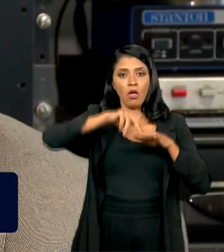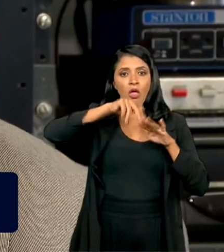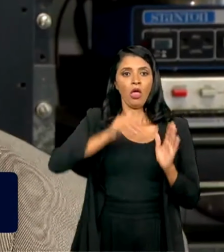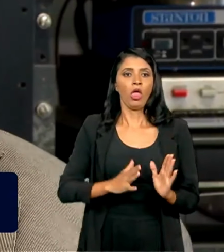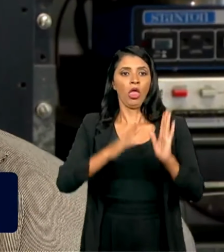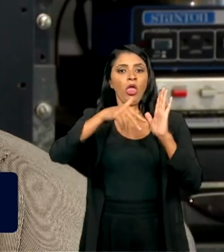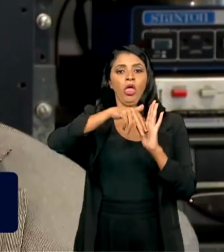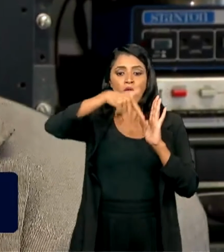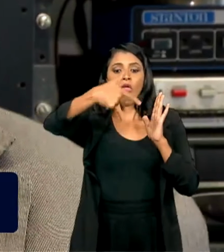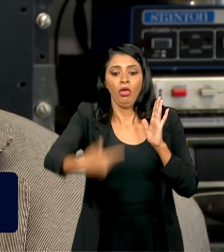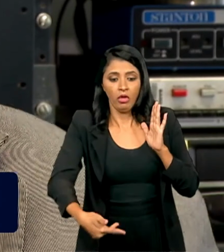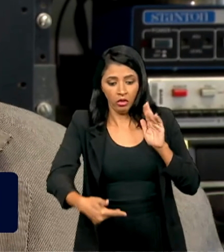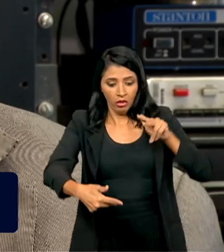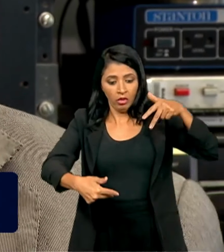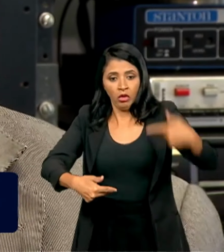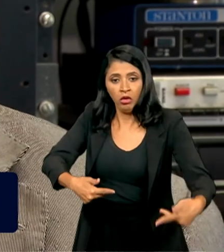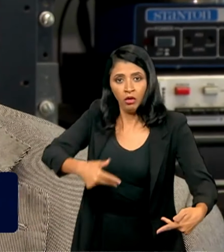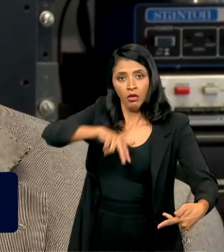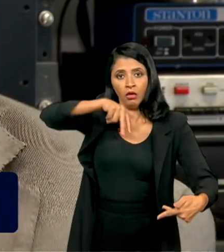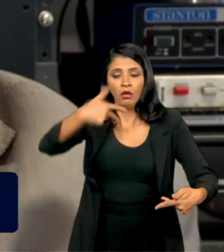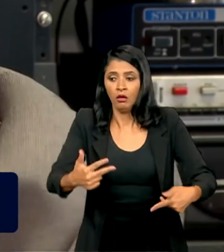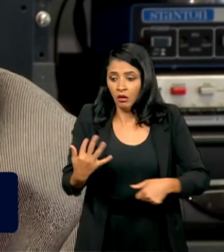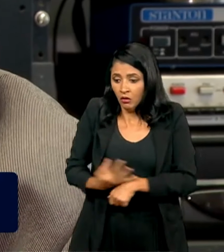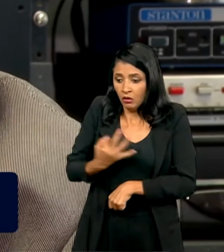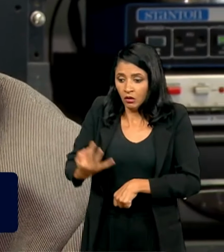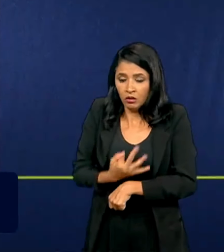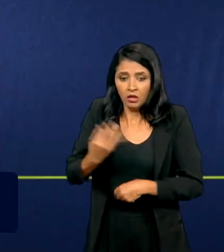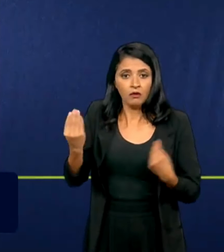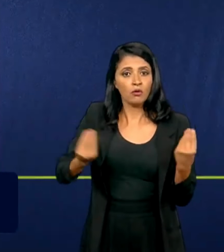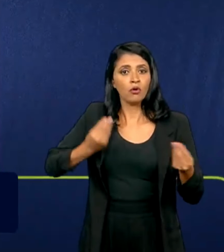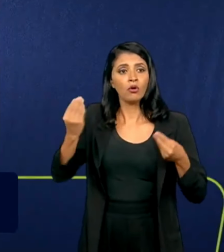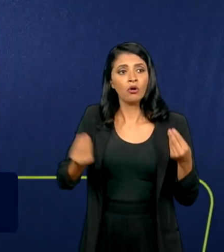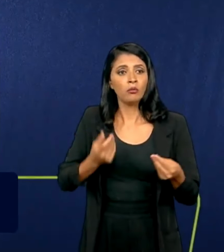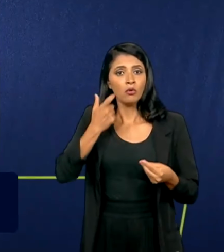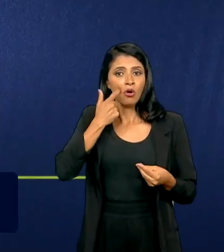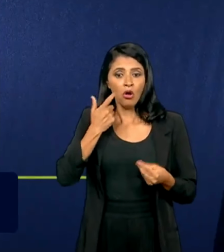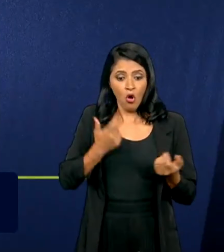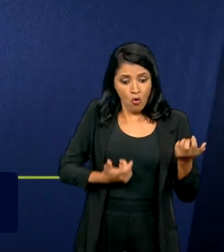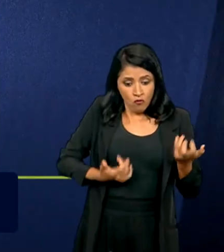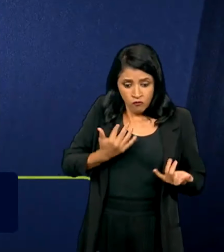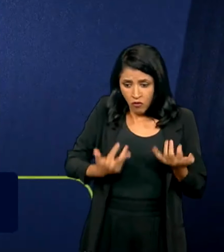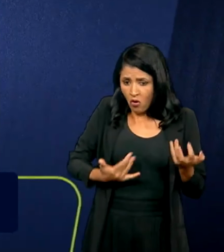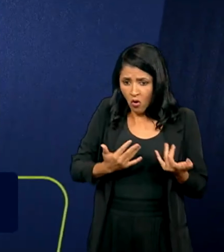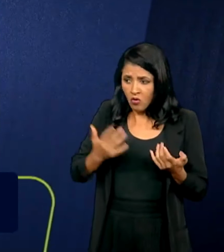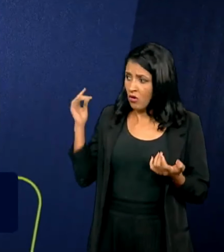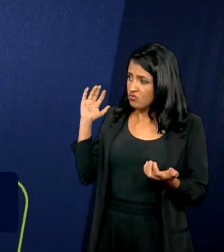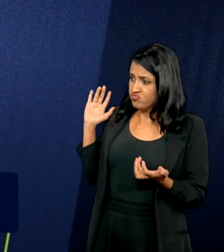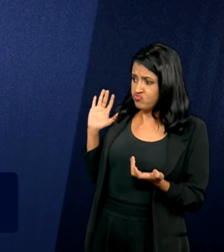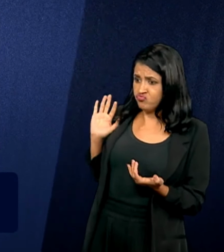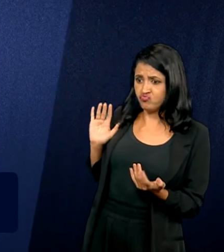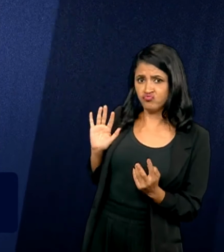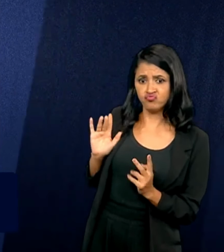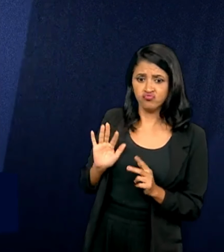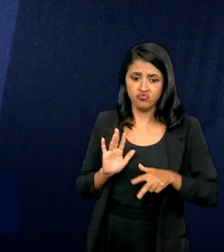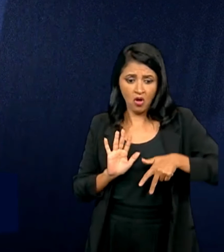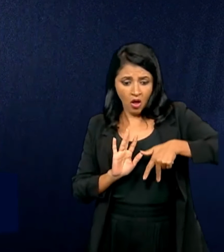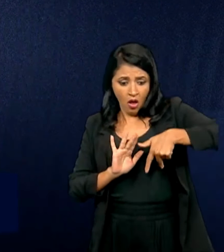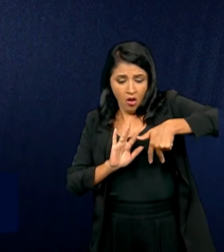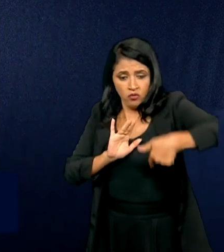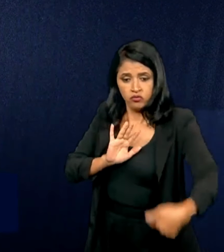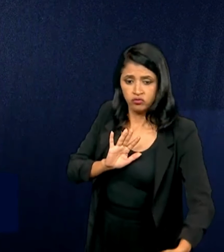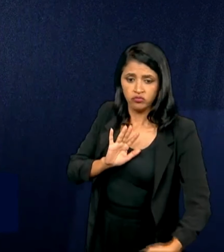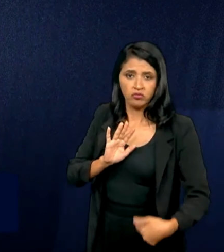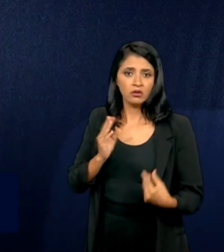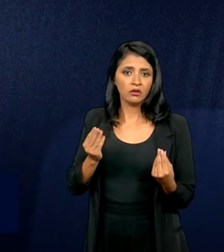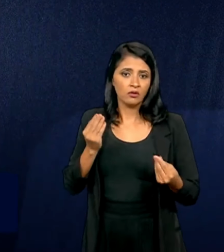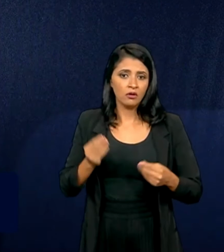era... Entre acuada, entre o fogo atrás e o precipício na